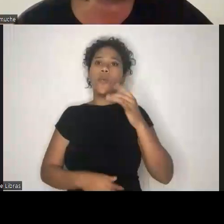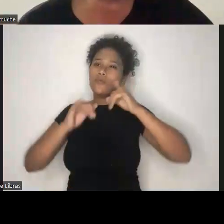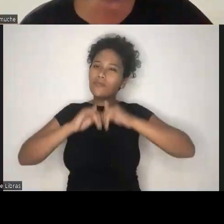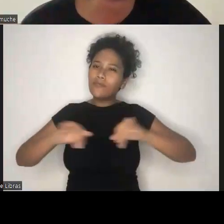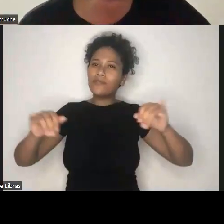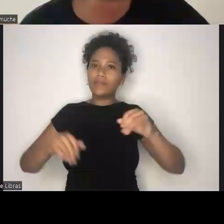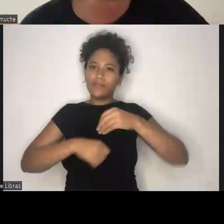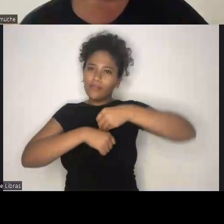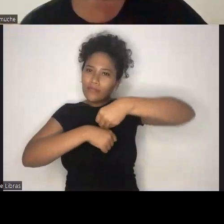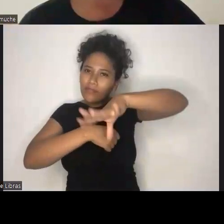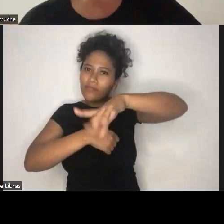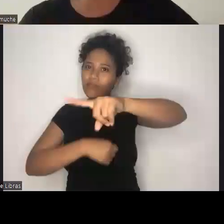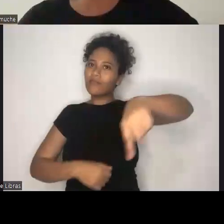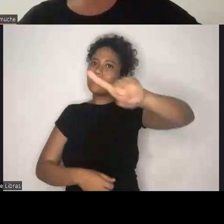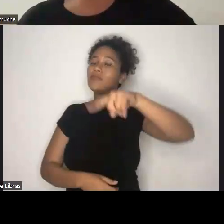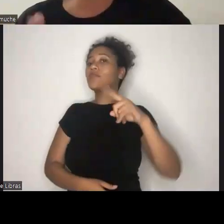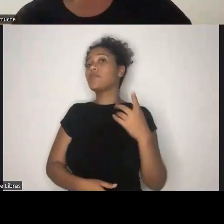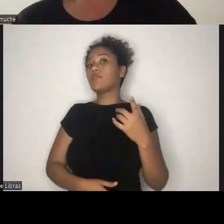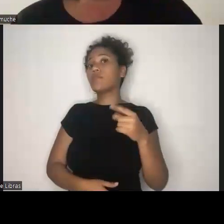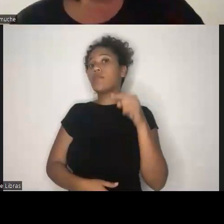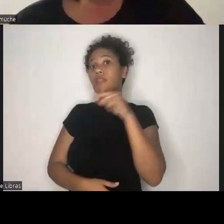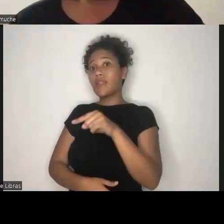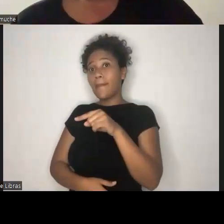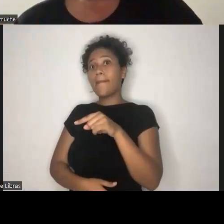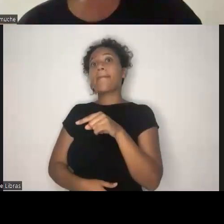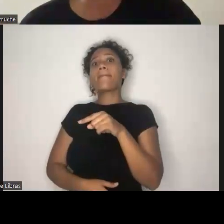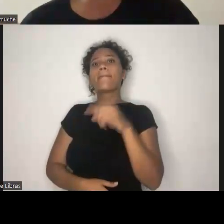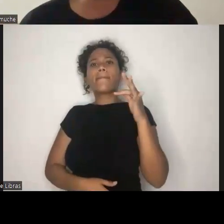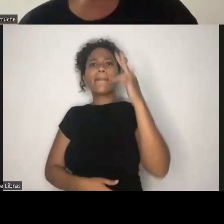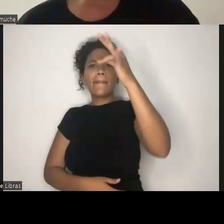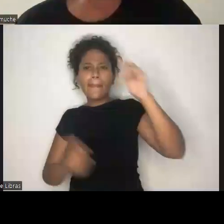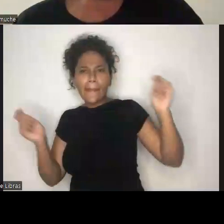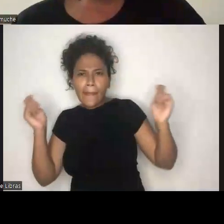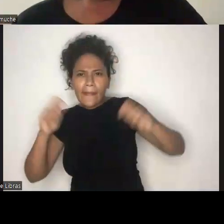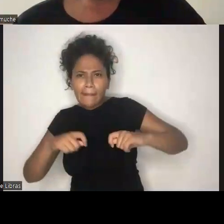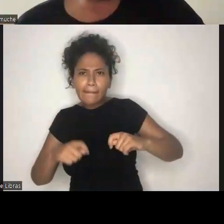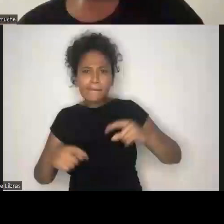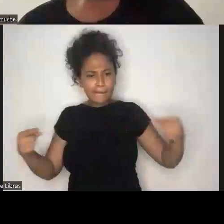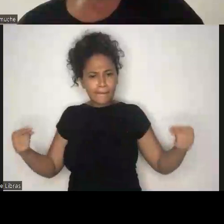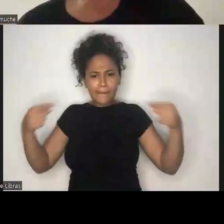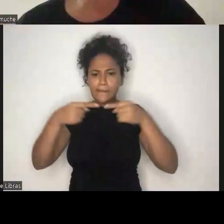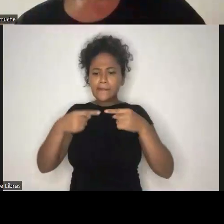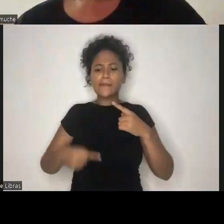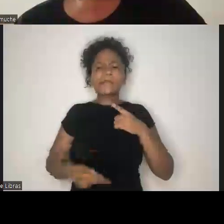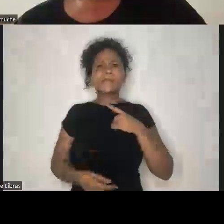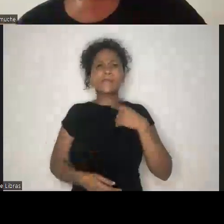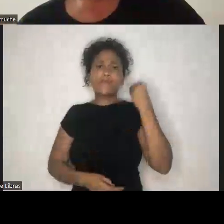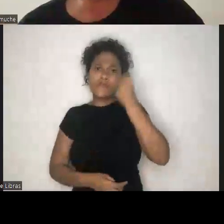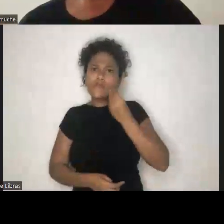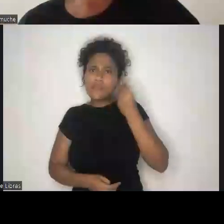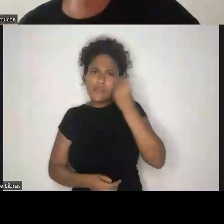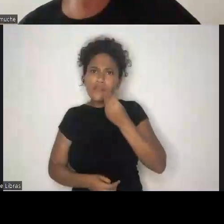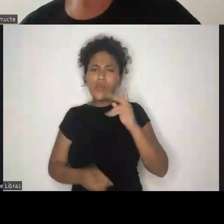essa mensagem de que esse futuro possível Ele tem uma relação com a experiência humana